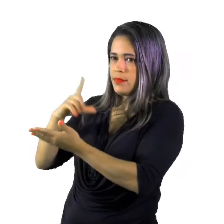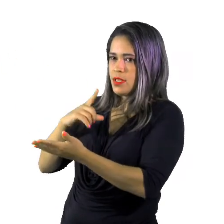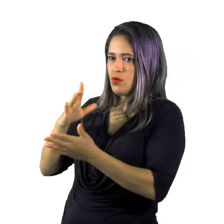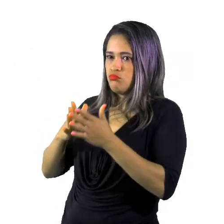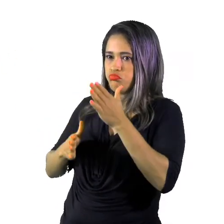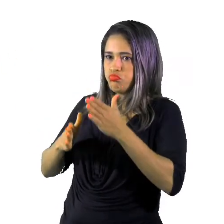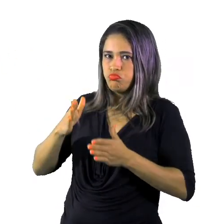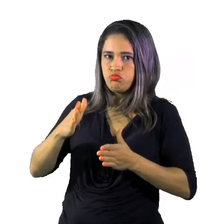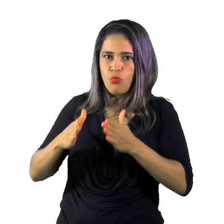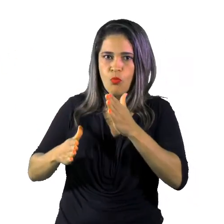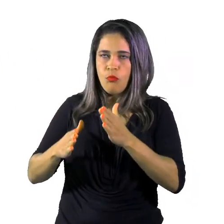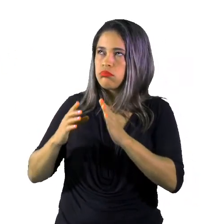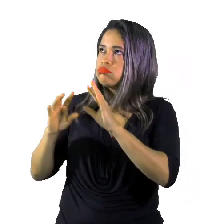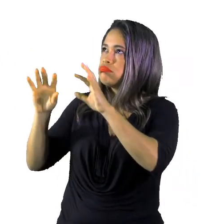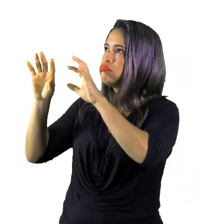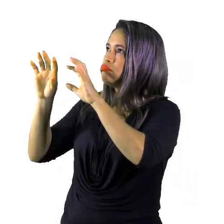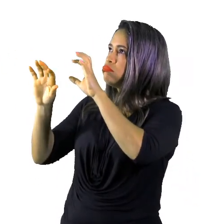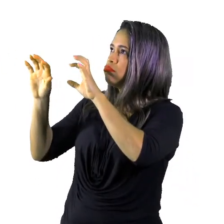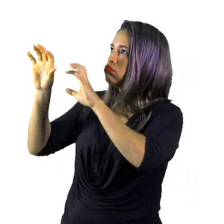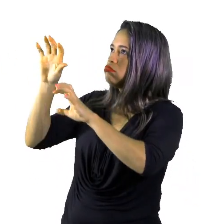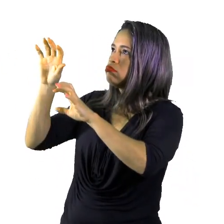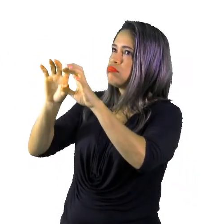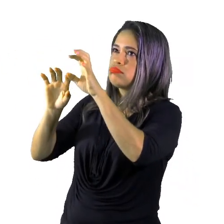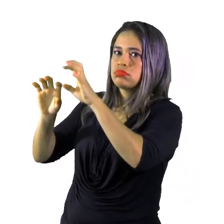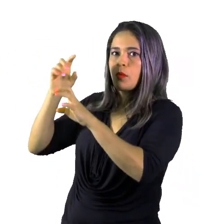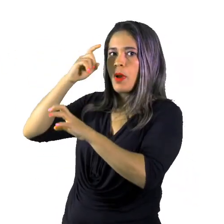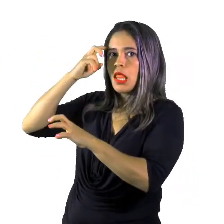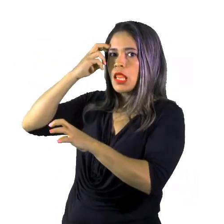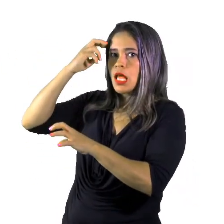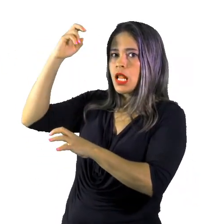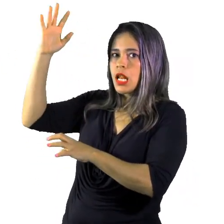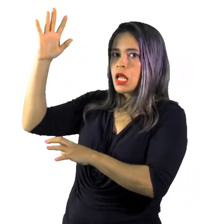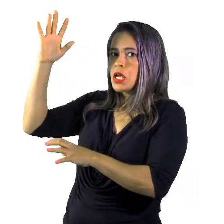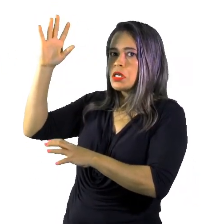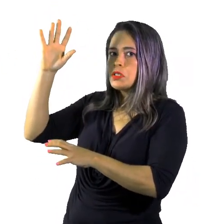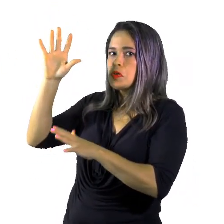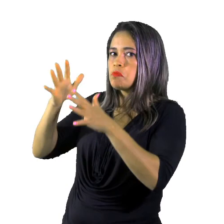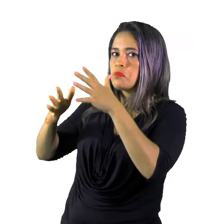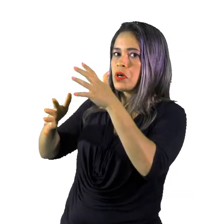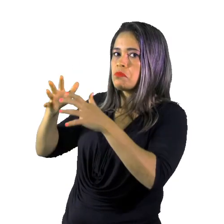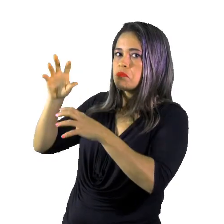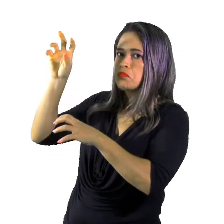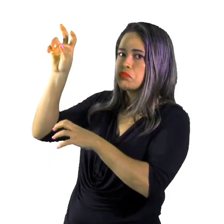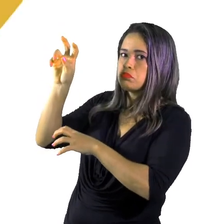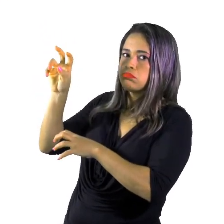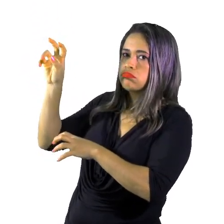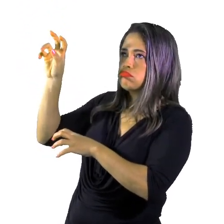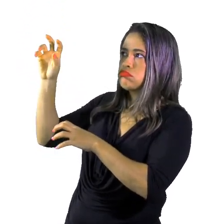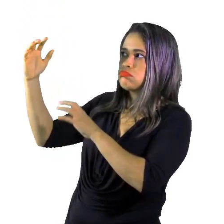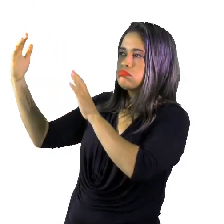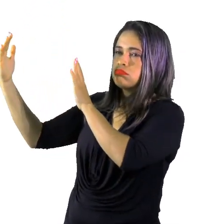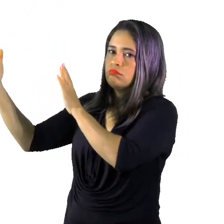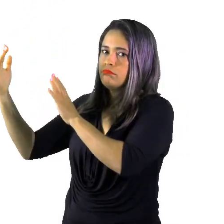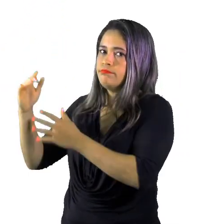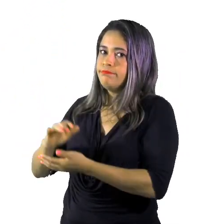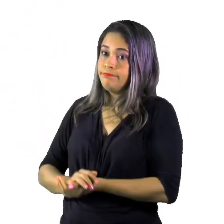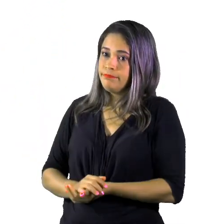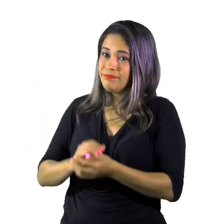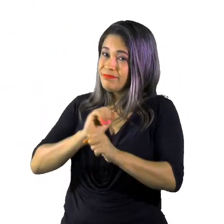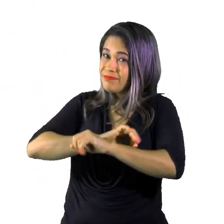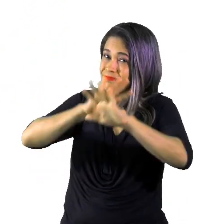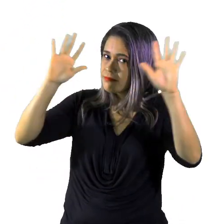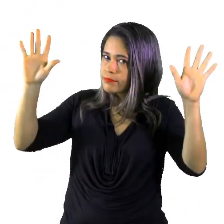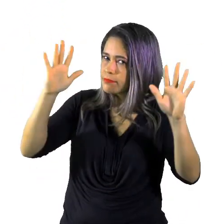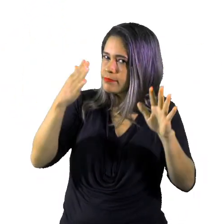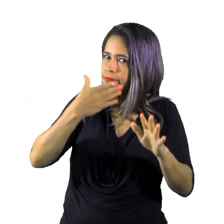outra máquina. Então, é um robô, é uma inteligência artificial, é uma máquina que opera outra máquina. Para dar uma esclarecida melhor